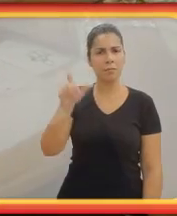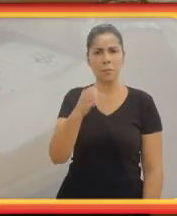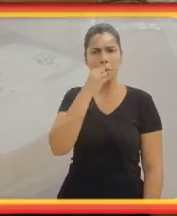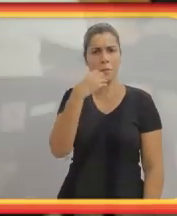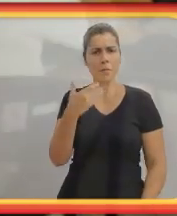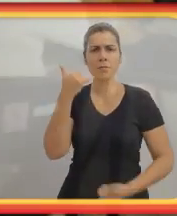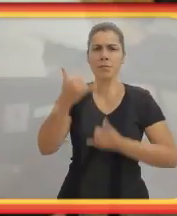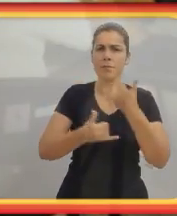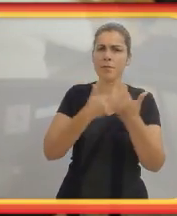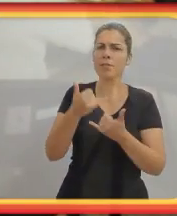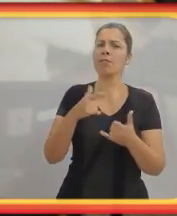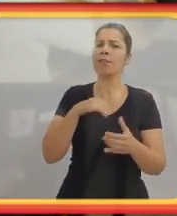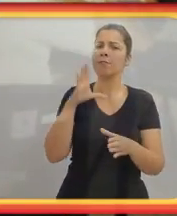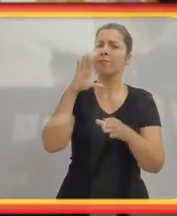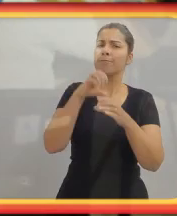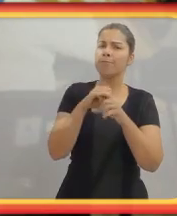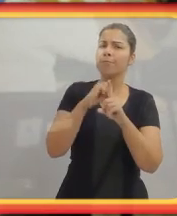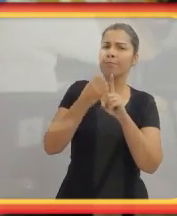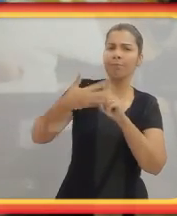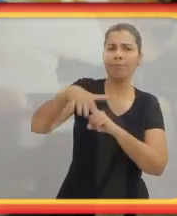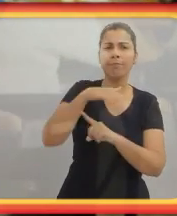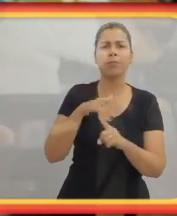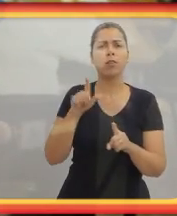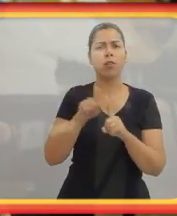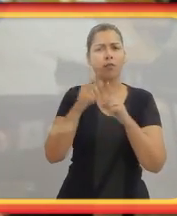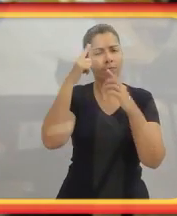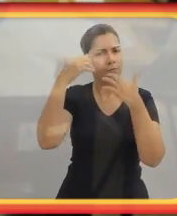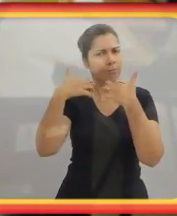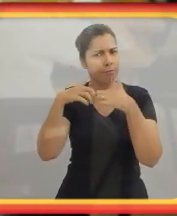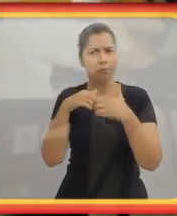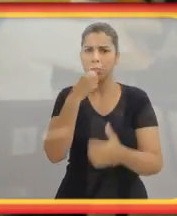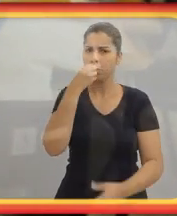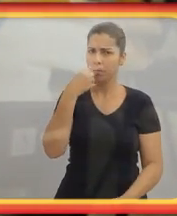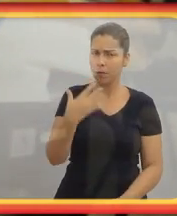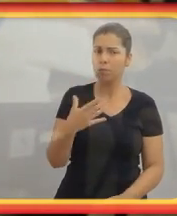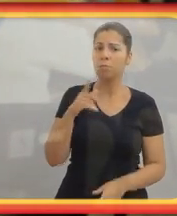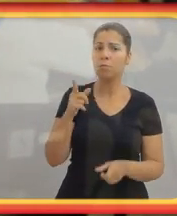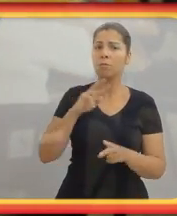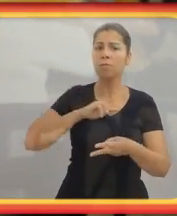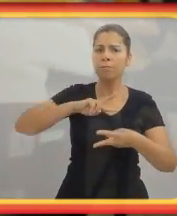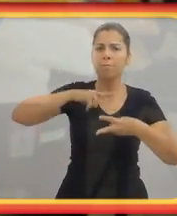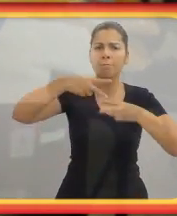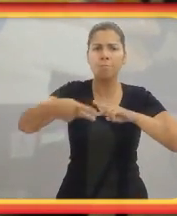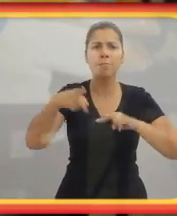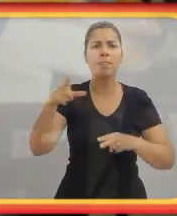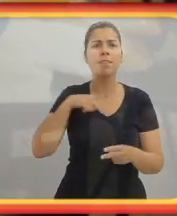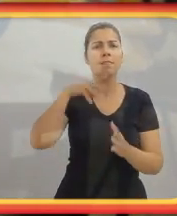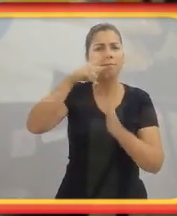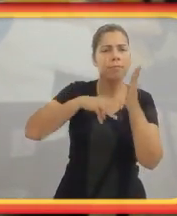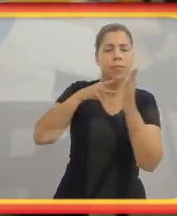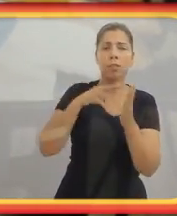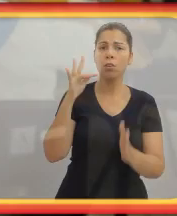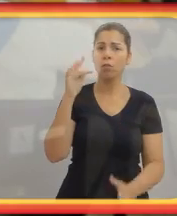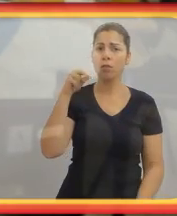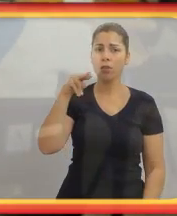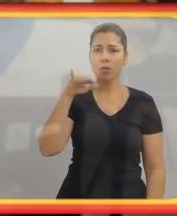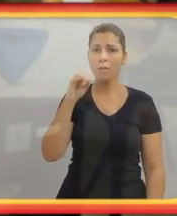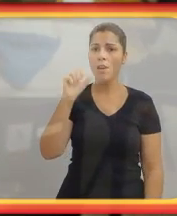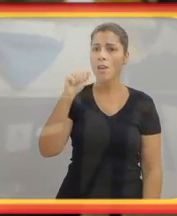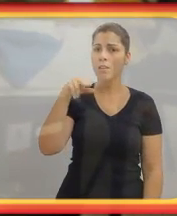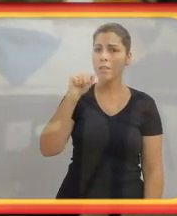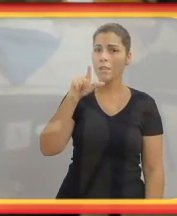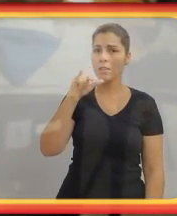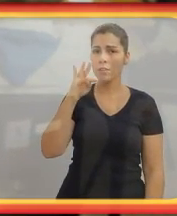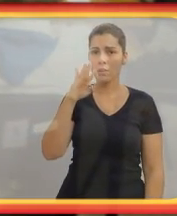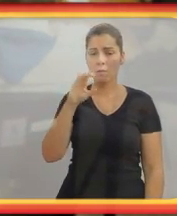Ele está muito bem, brinca, tem grande socialização. Cognitivamente está muito bem. Por isso, transmitimos a ele o